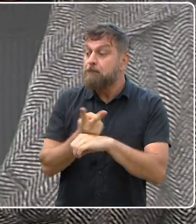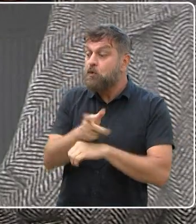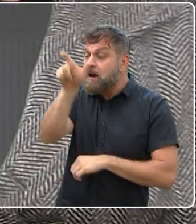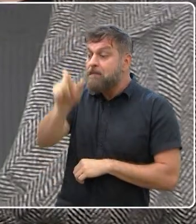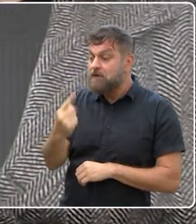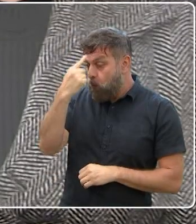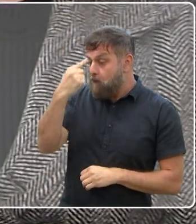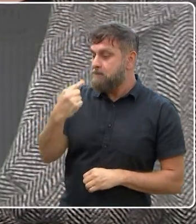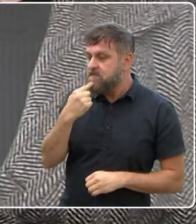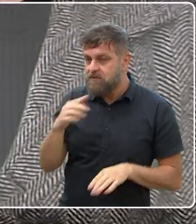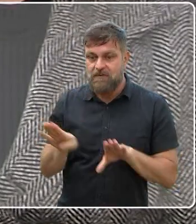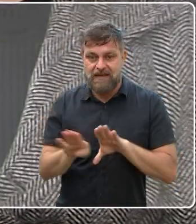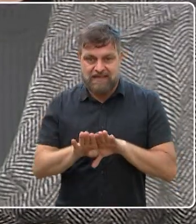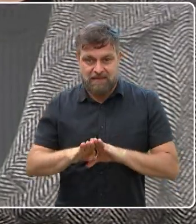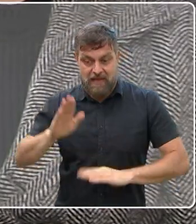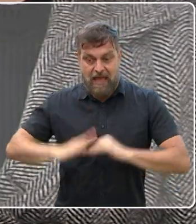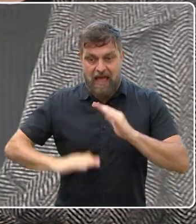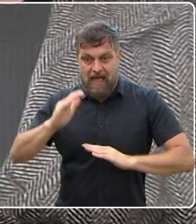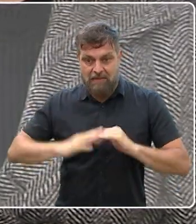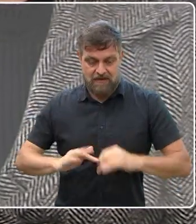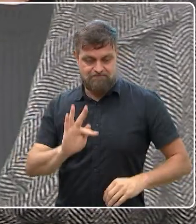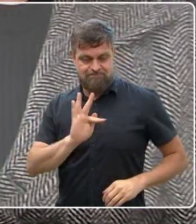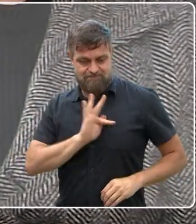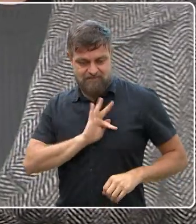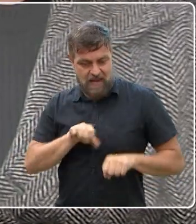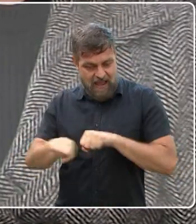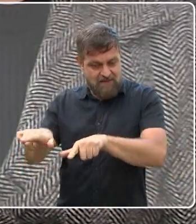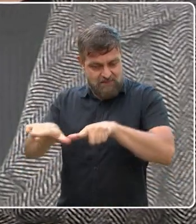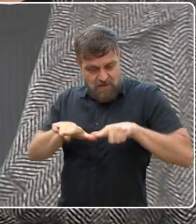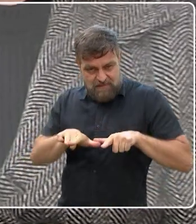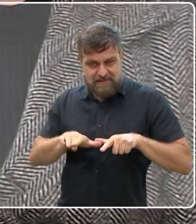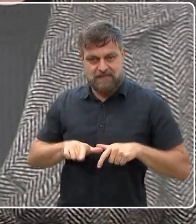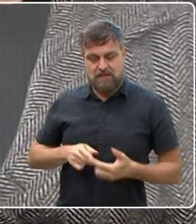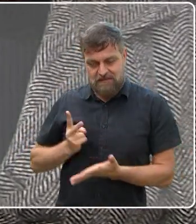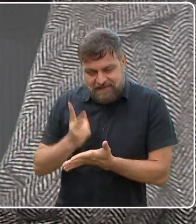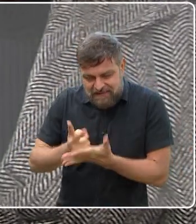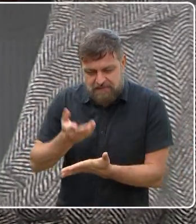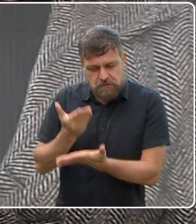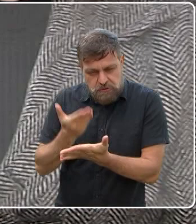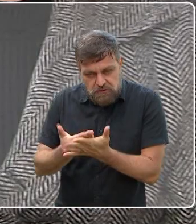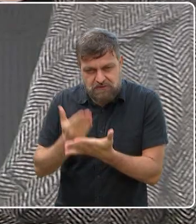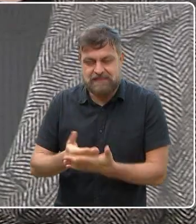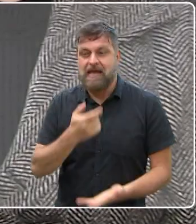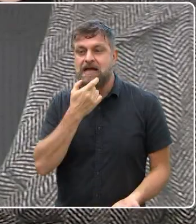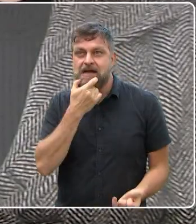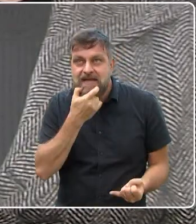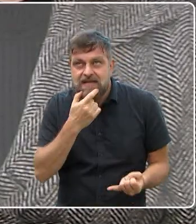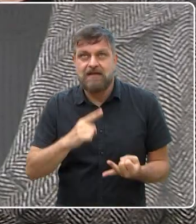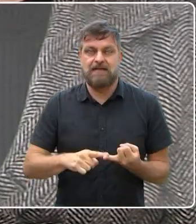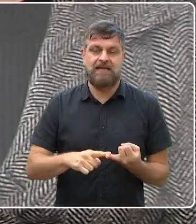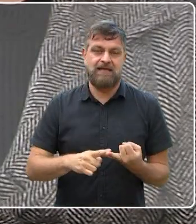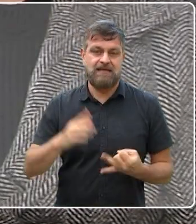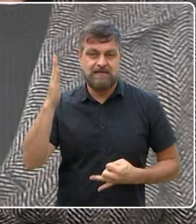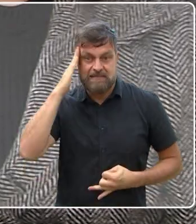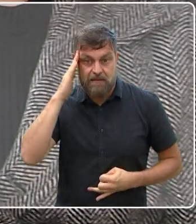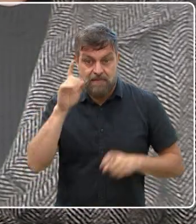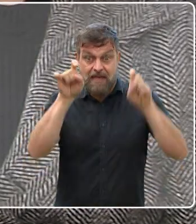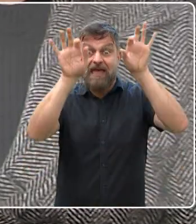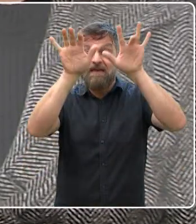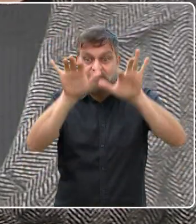busca, além das competências técnicas, obviamente, que ele tem que buscar, correr atrás, fazer inglês, ter um bom nível